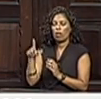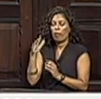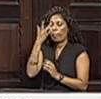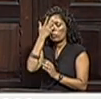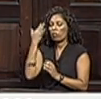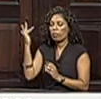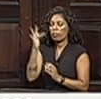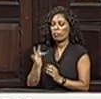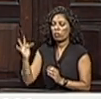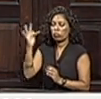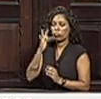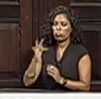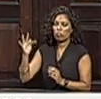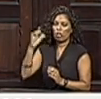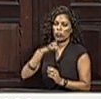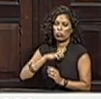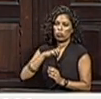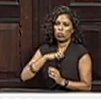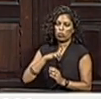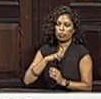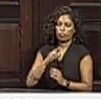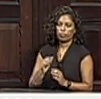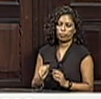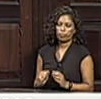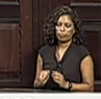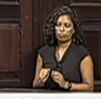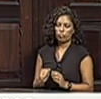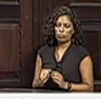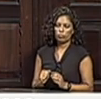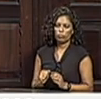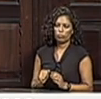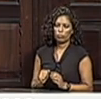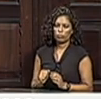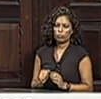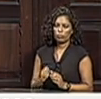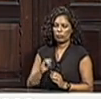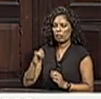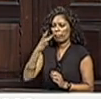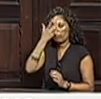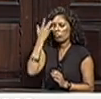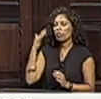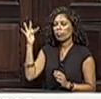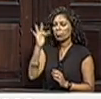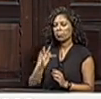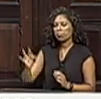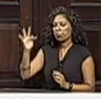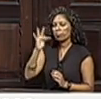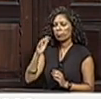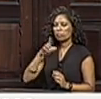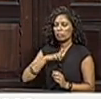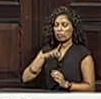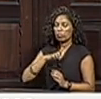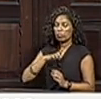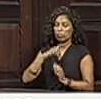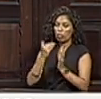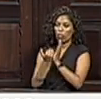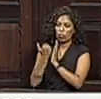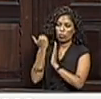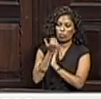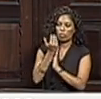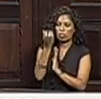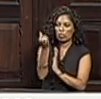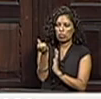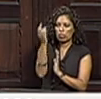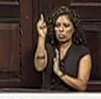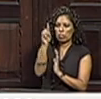administradores, advogados, arquitetos, arquivistas, assistentes sociais, bibliotecários, biólogos. Se porventura, por